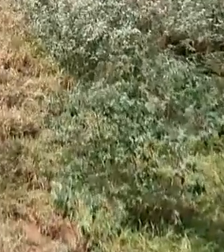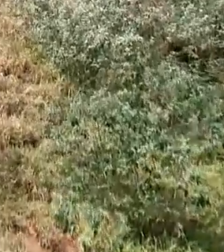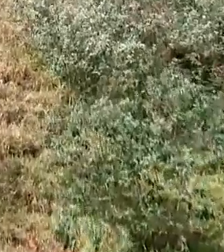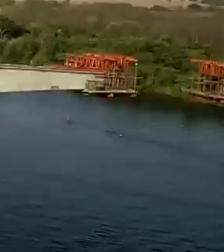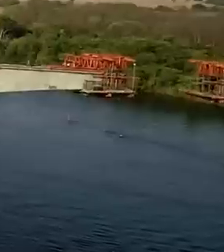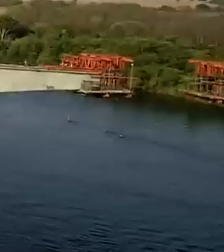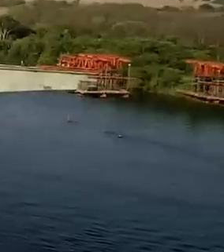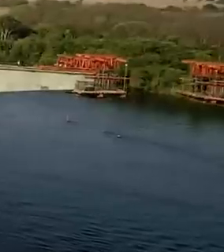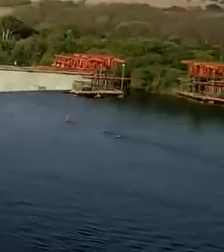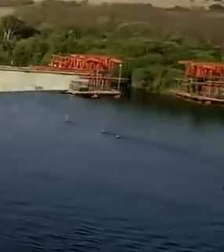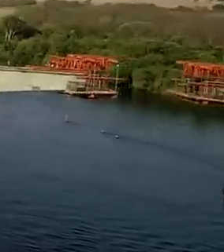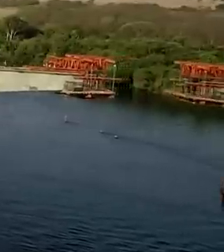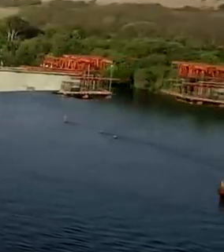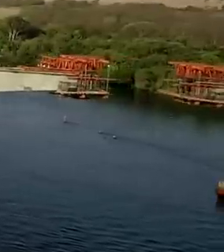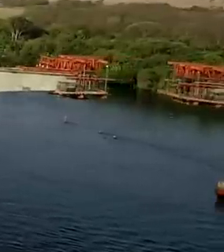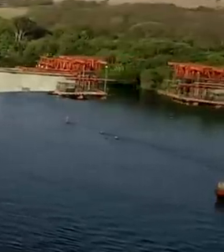E aí